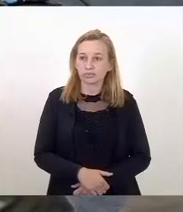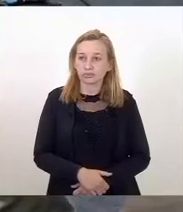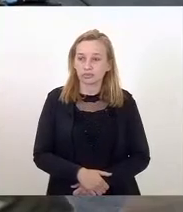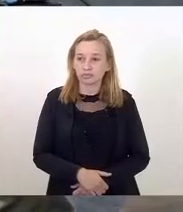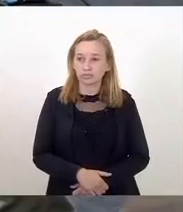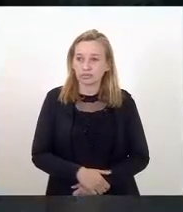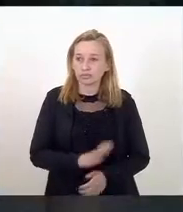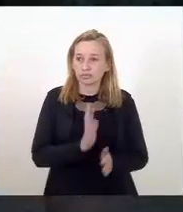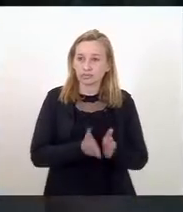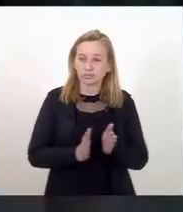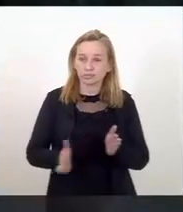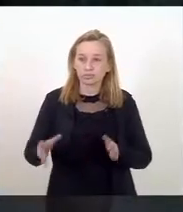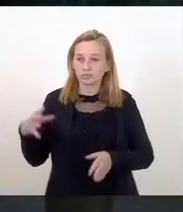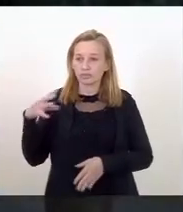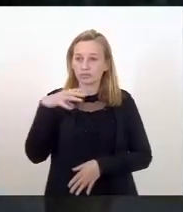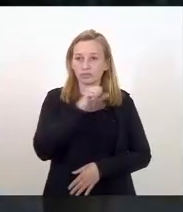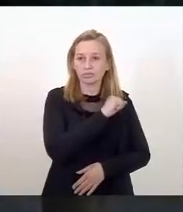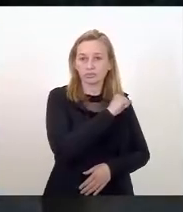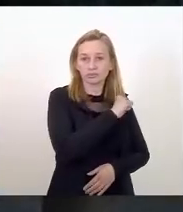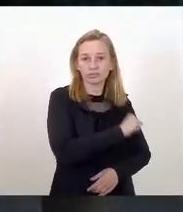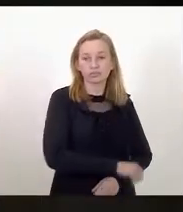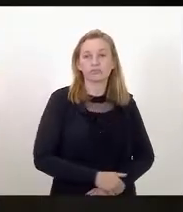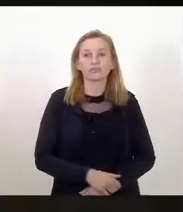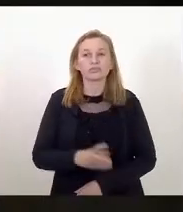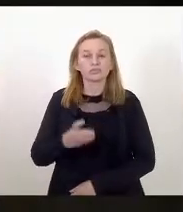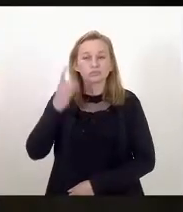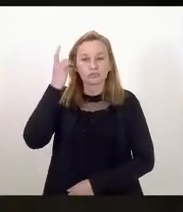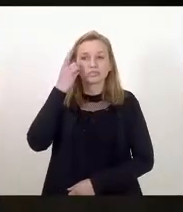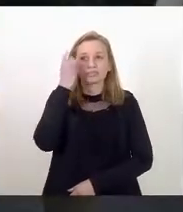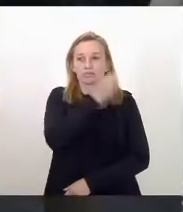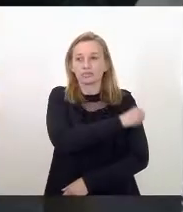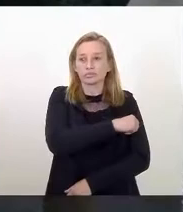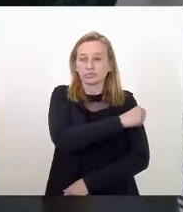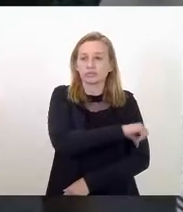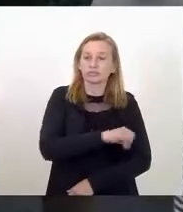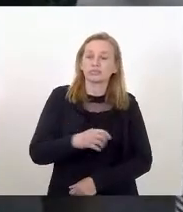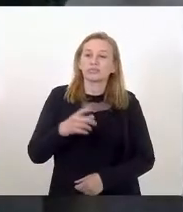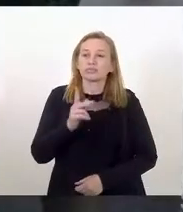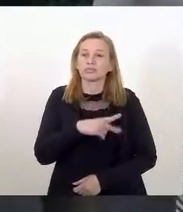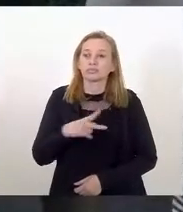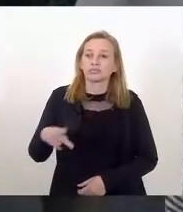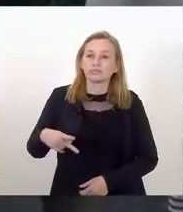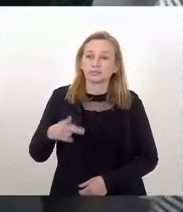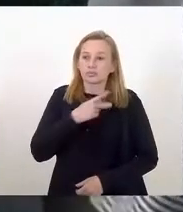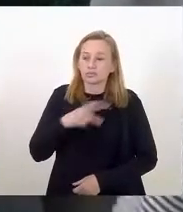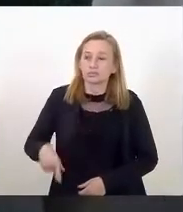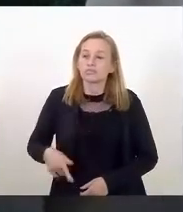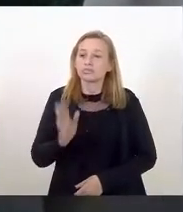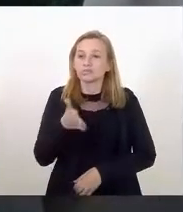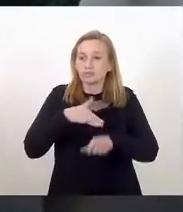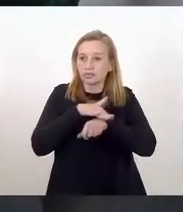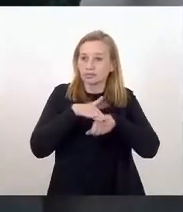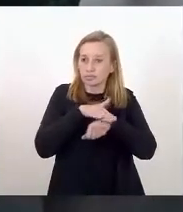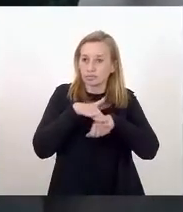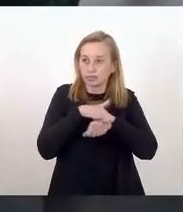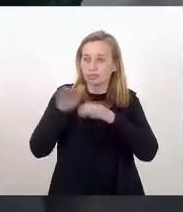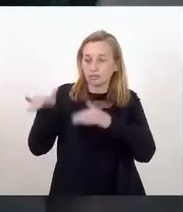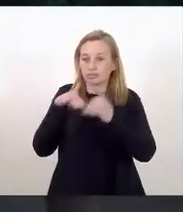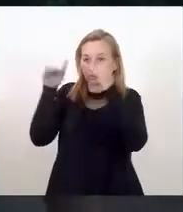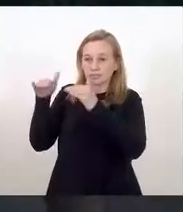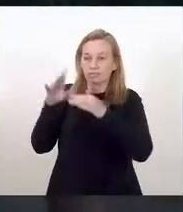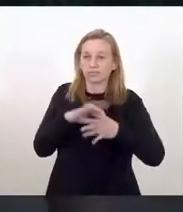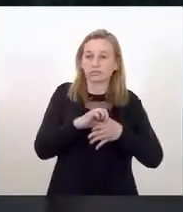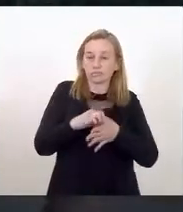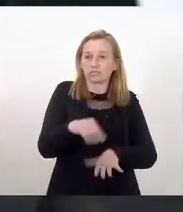Pela ordem, rapidinho. Deputado da enfermeira. Presidente, já foi conversado com vossa excelência, como deputado líder